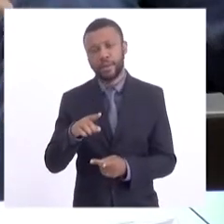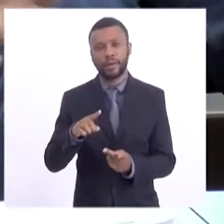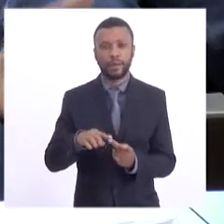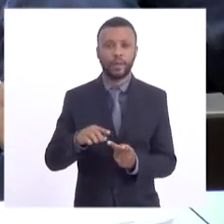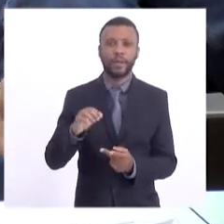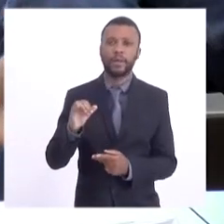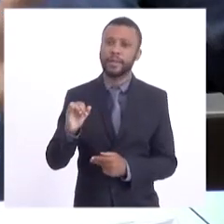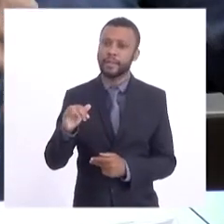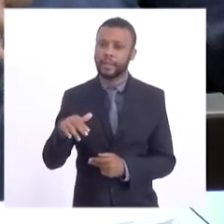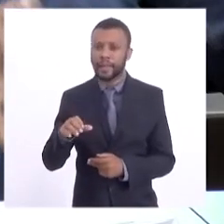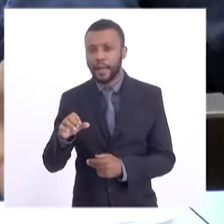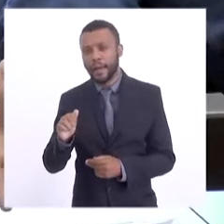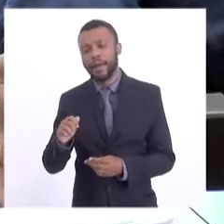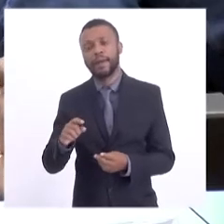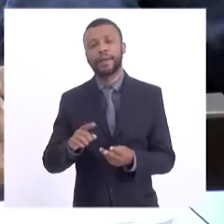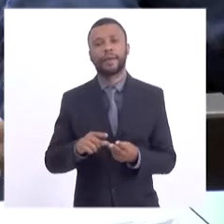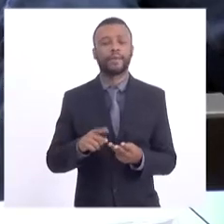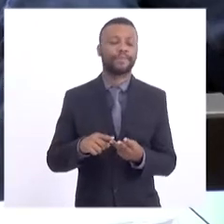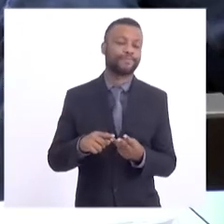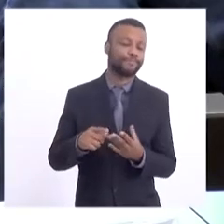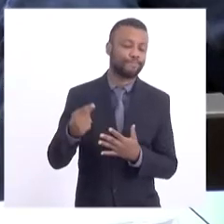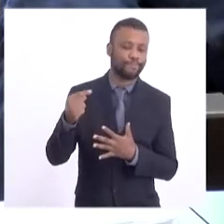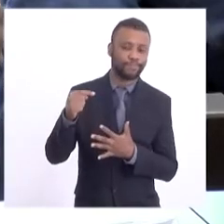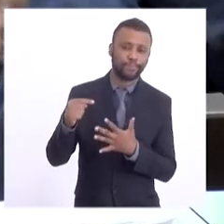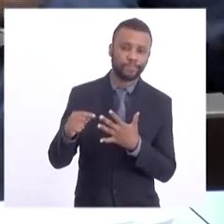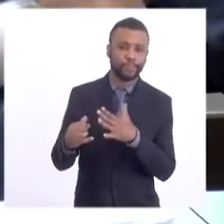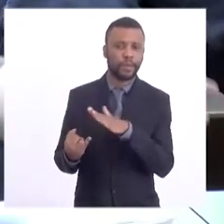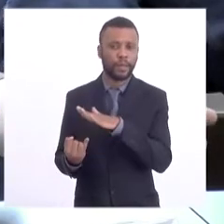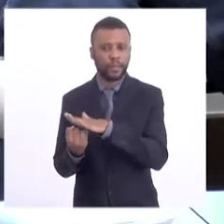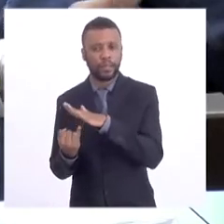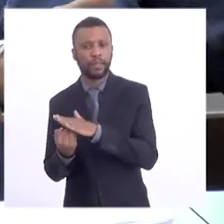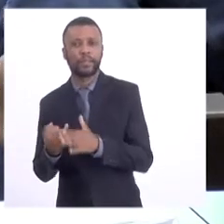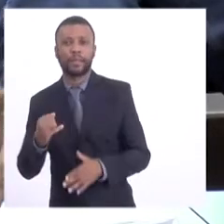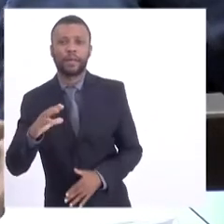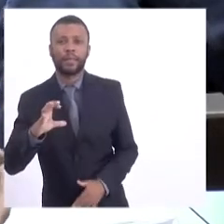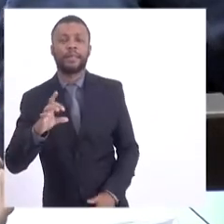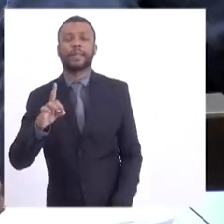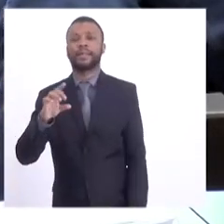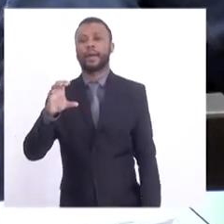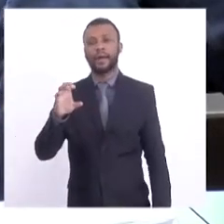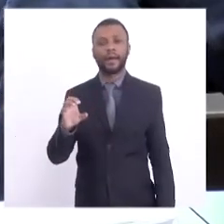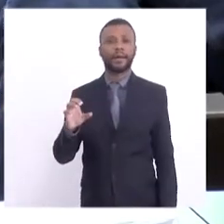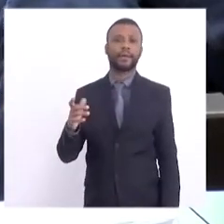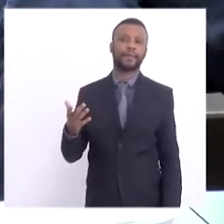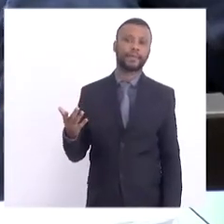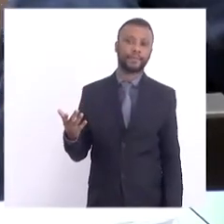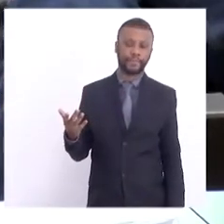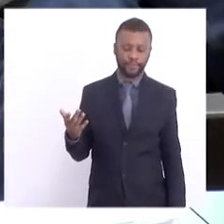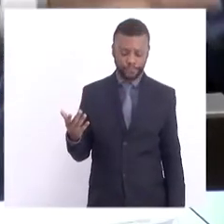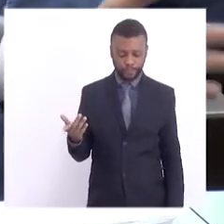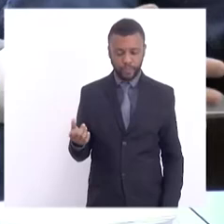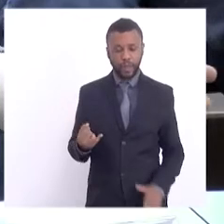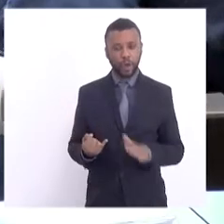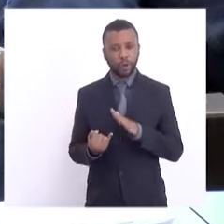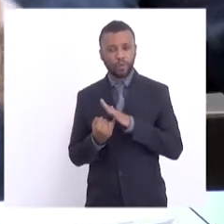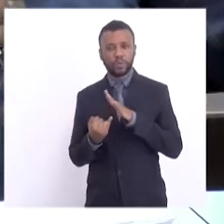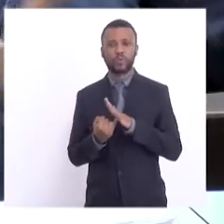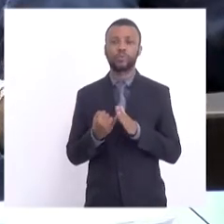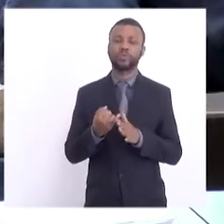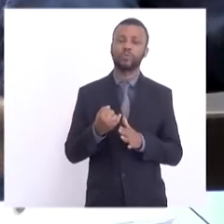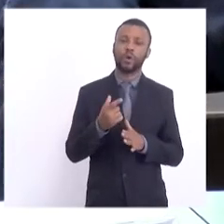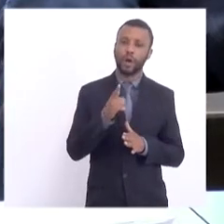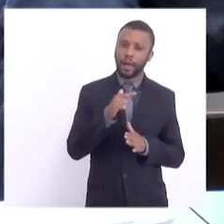legal rioprevidência RJ prev a Cedae atualmente o Instituto Rio